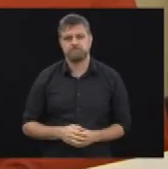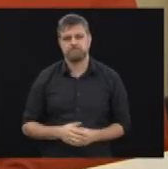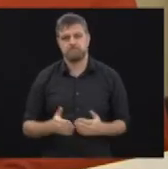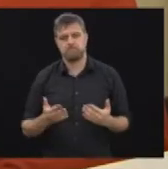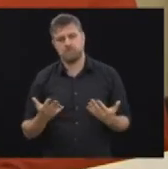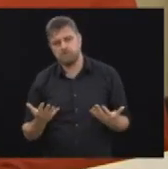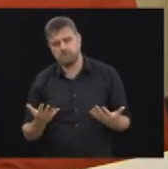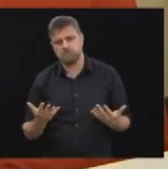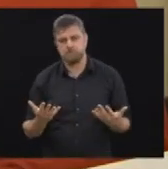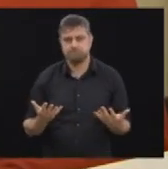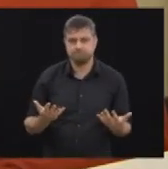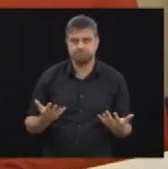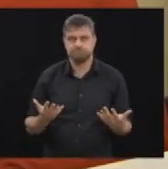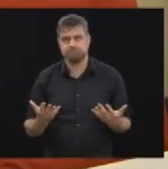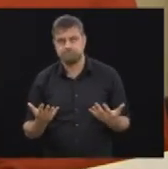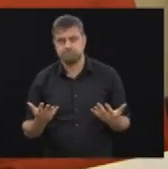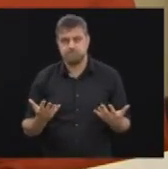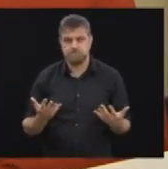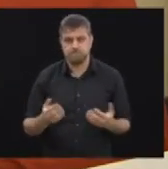Com